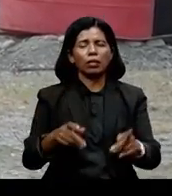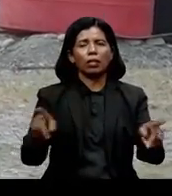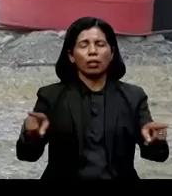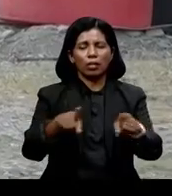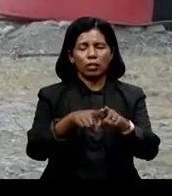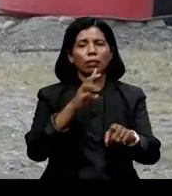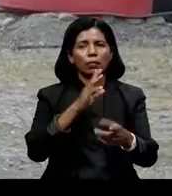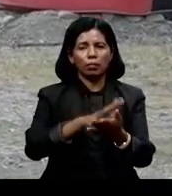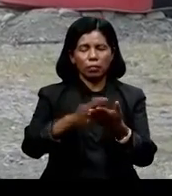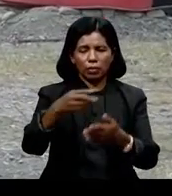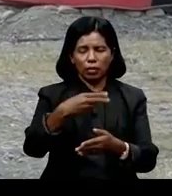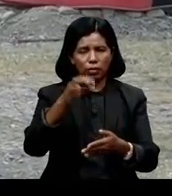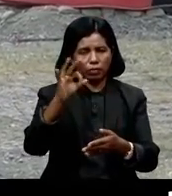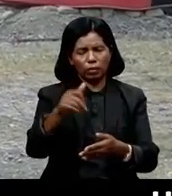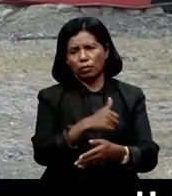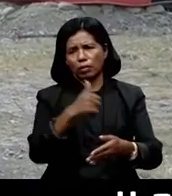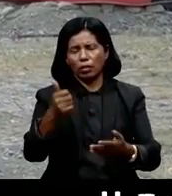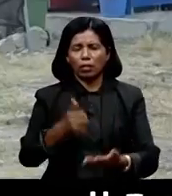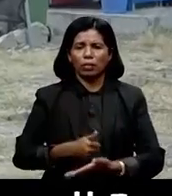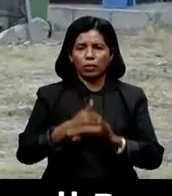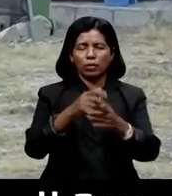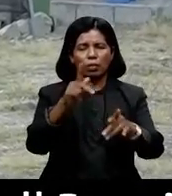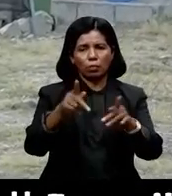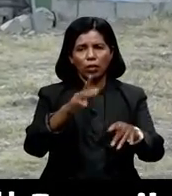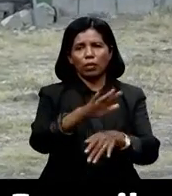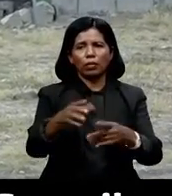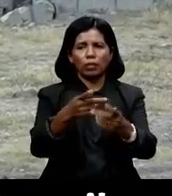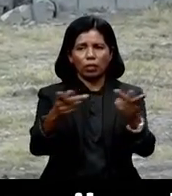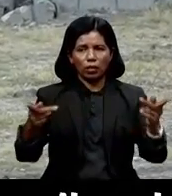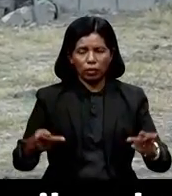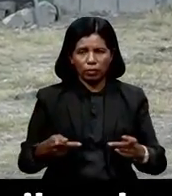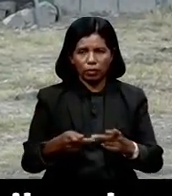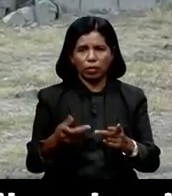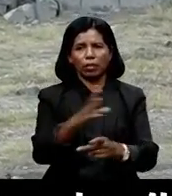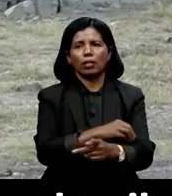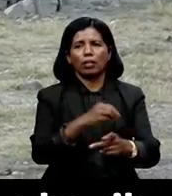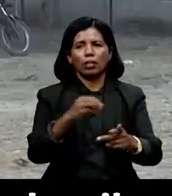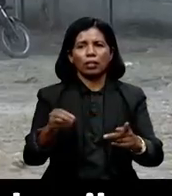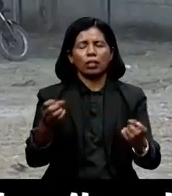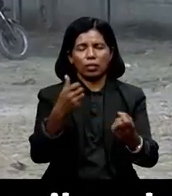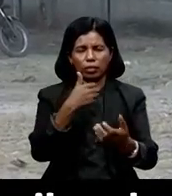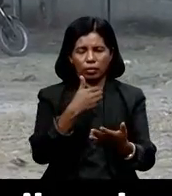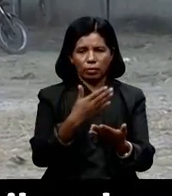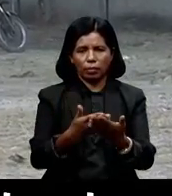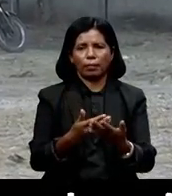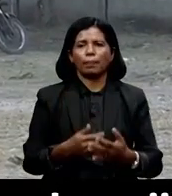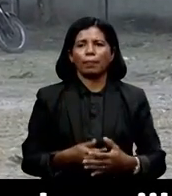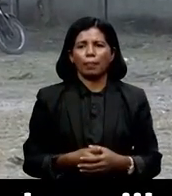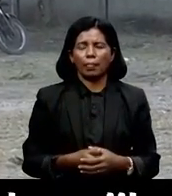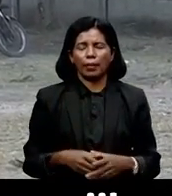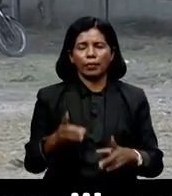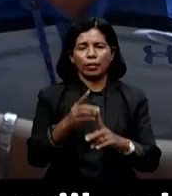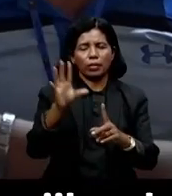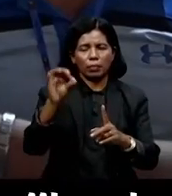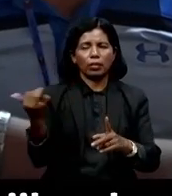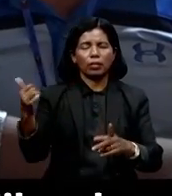Bemos, Sarisfati, no Selectan, Ato Facilita, Peregrino Sira e Afati, Concentração Suficiente. Dia 9, Sirsi